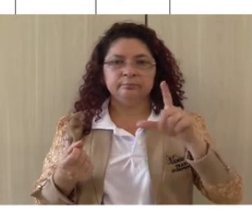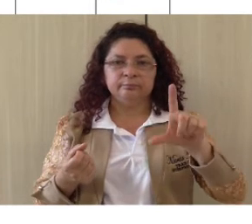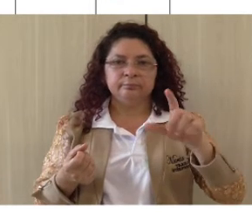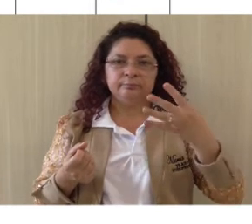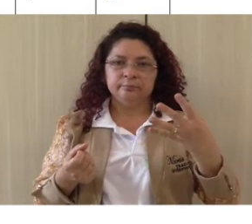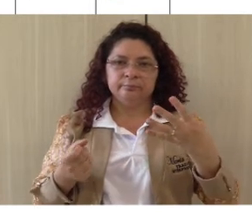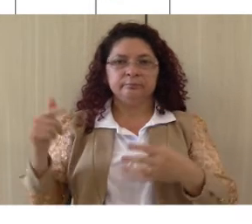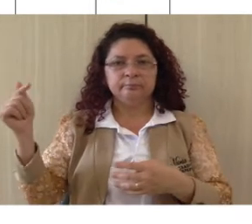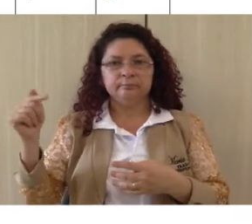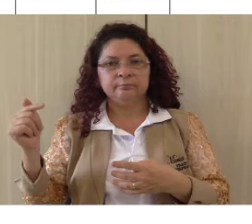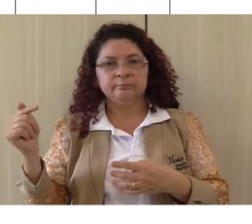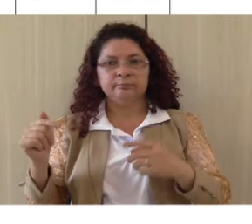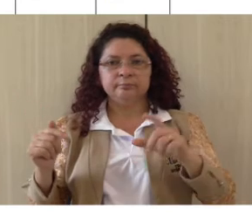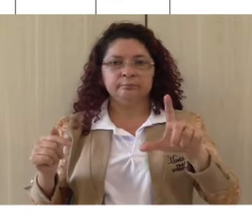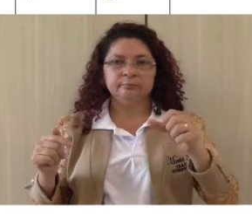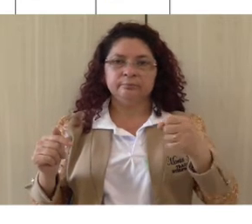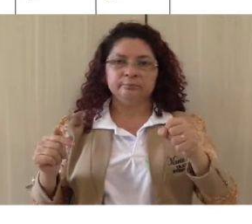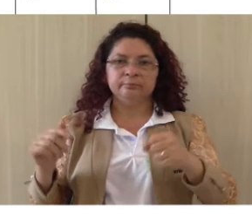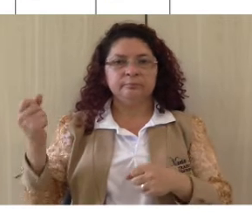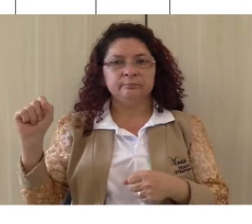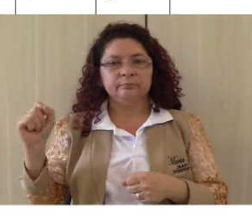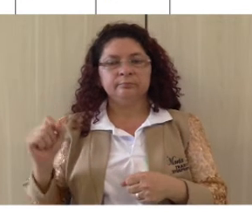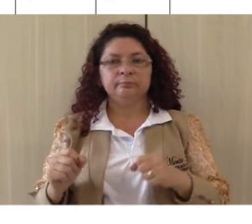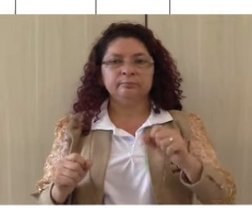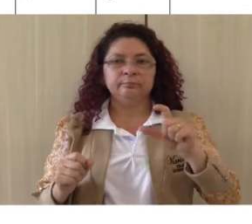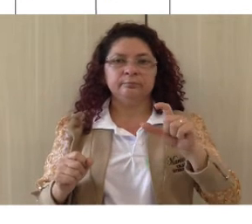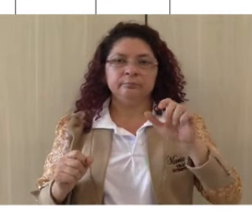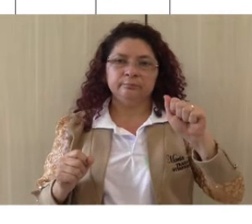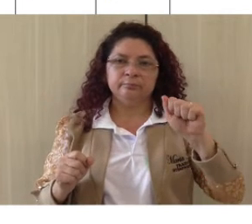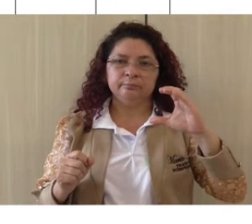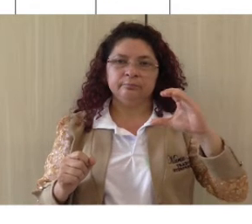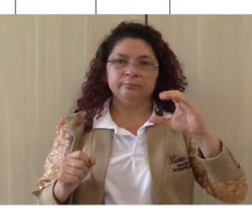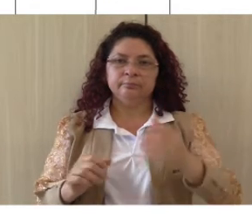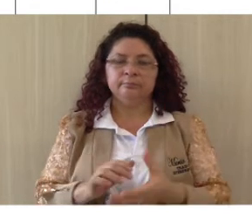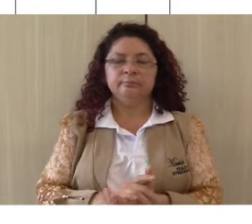L4. Sétima, L8. Oitava, AC.